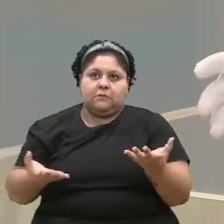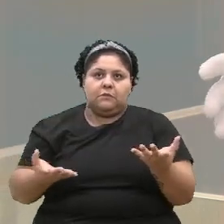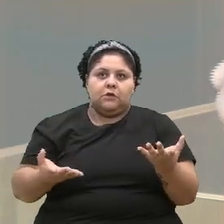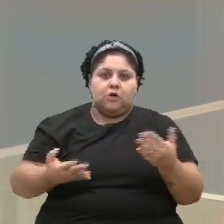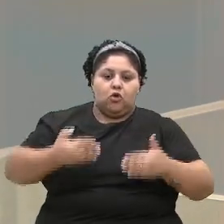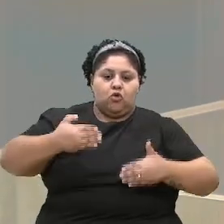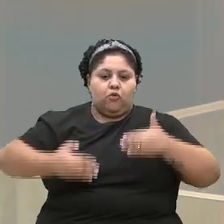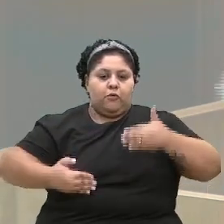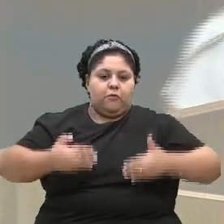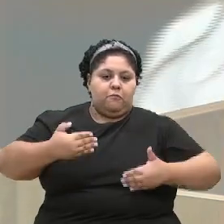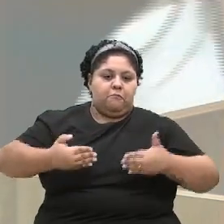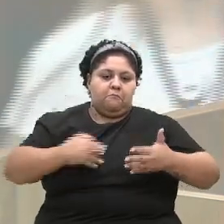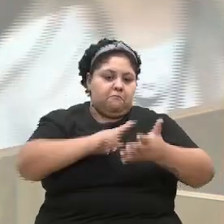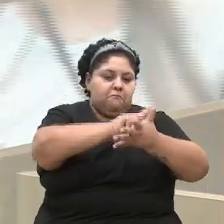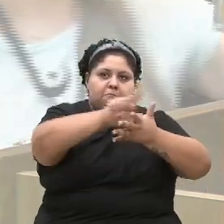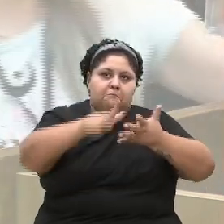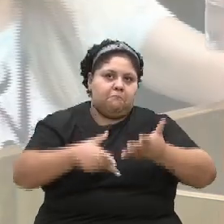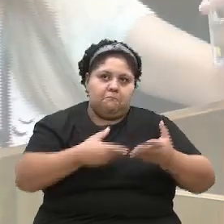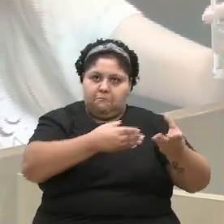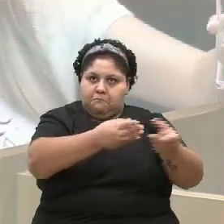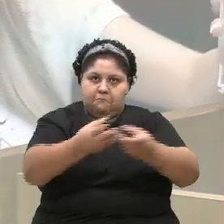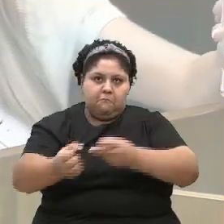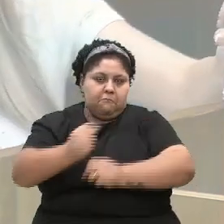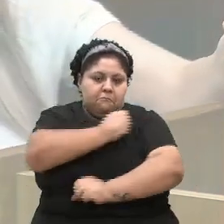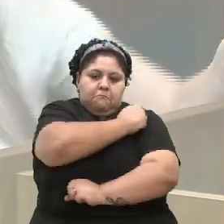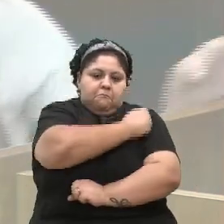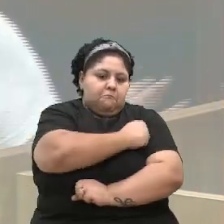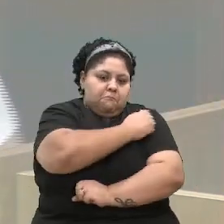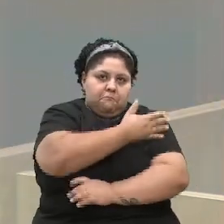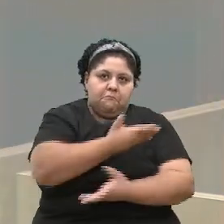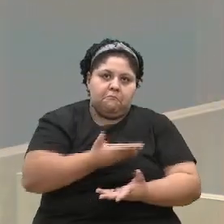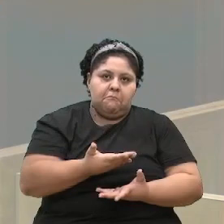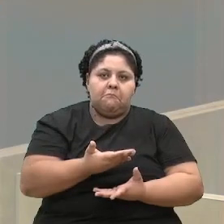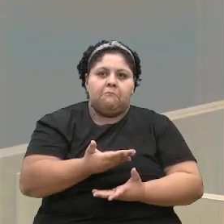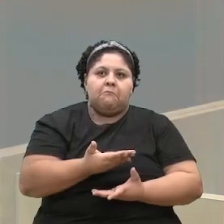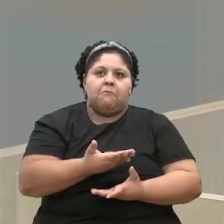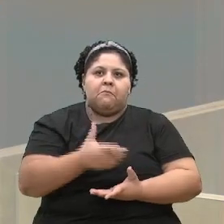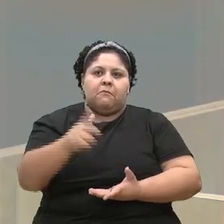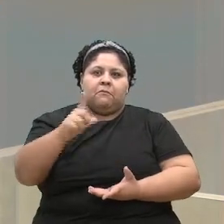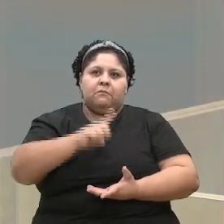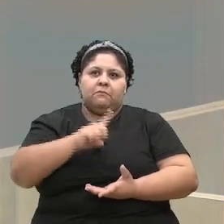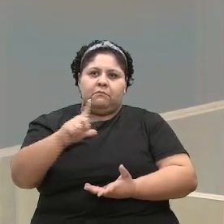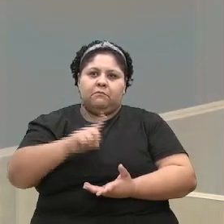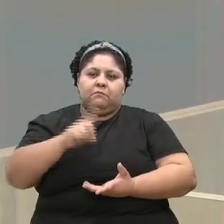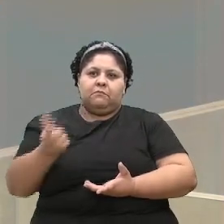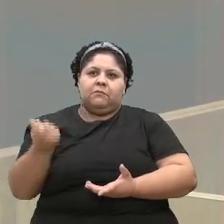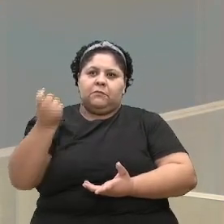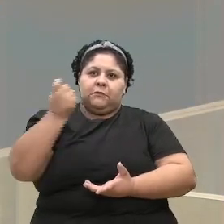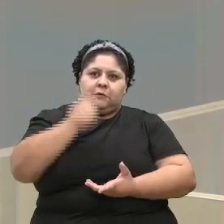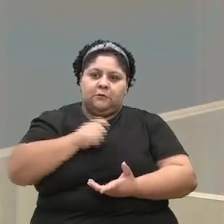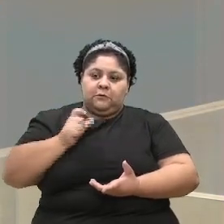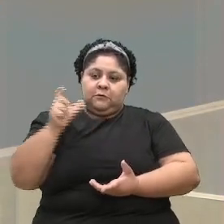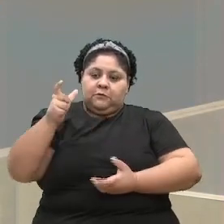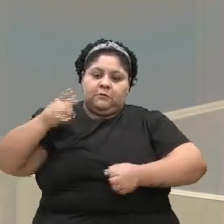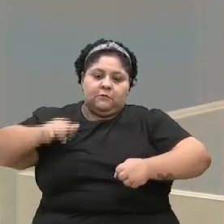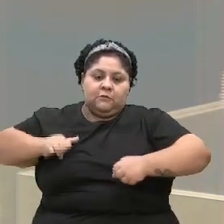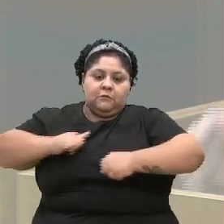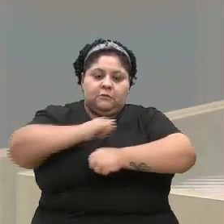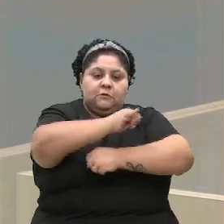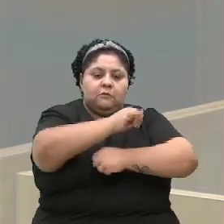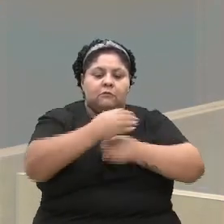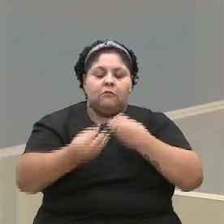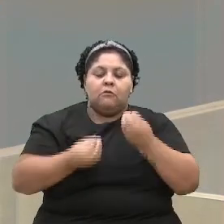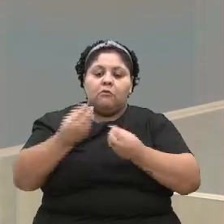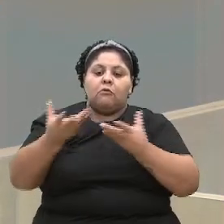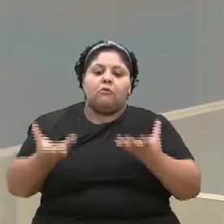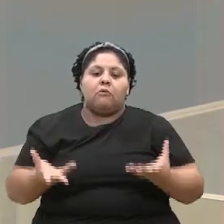robotização, enfim, muitos desses alunos que acabam, né, tendo que precisar de passagens aéreas, de que formas